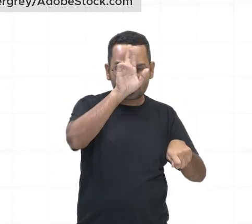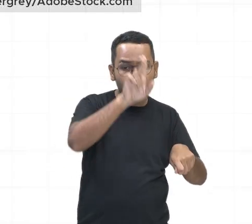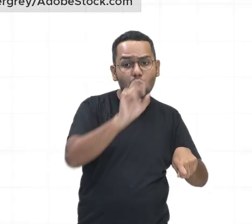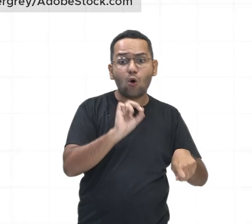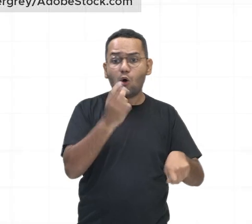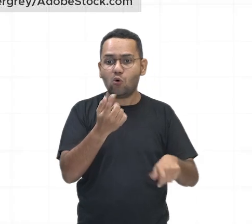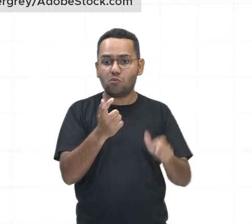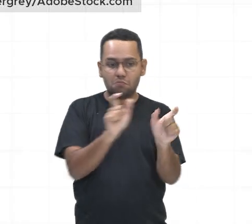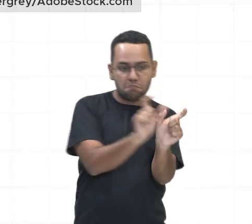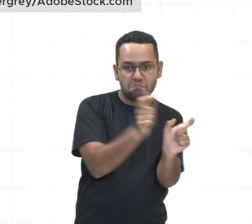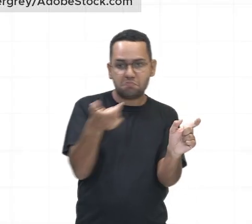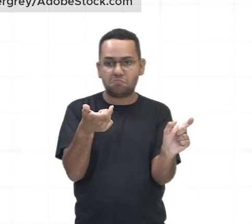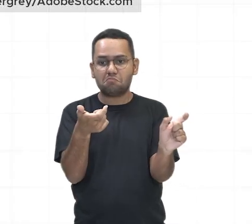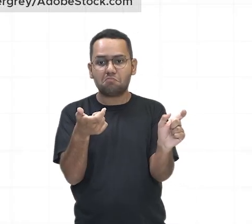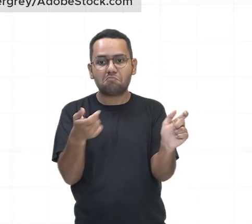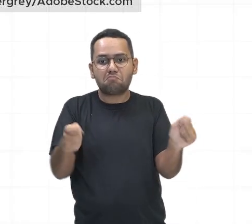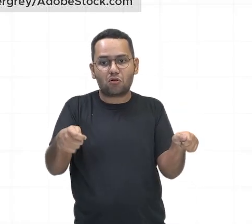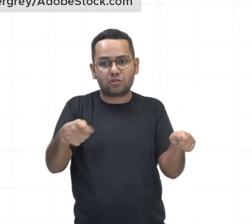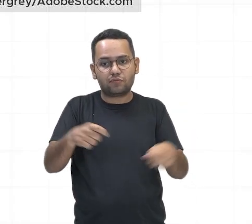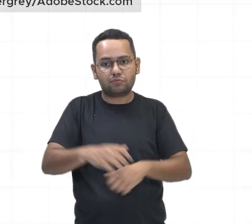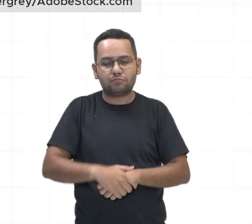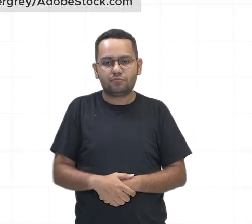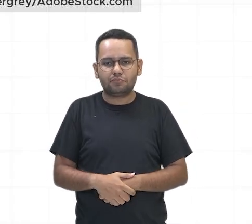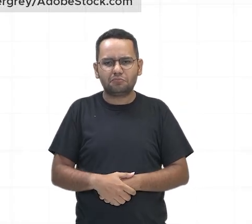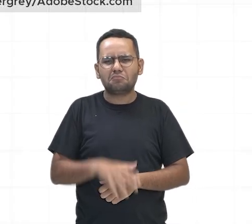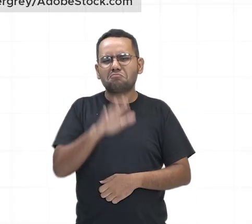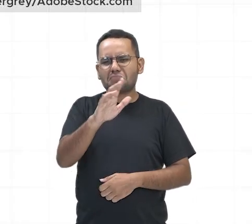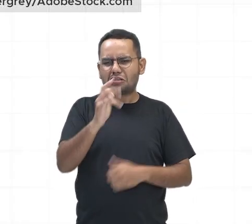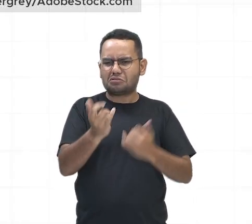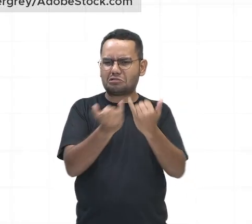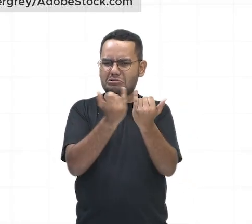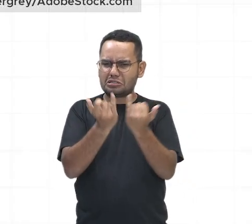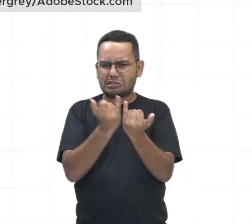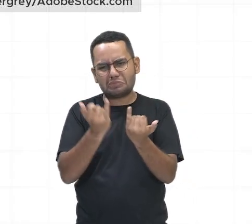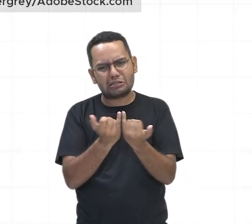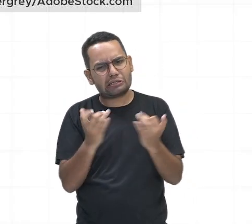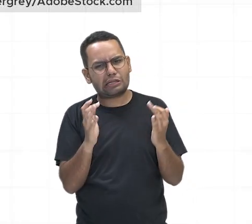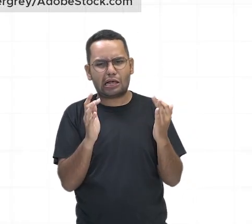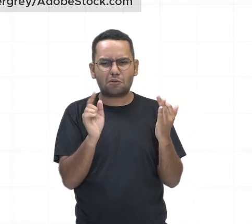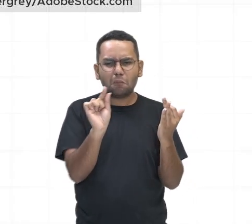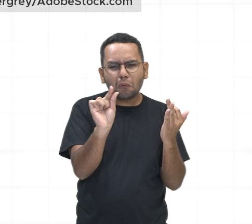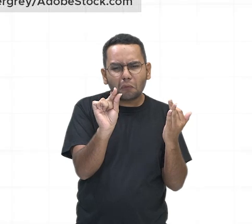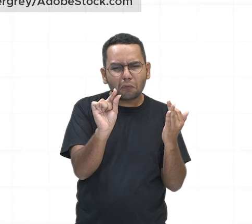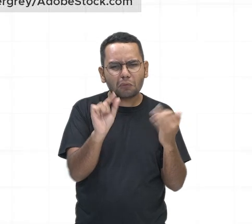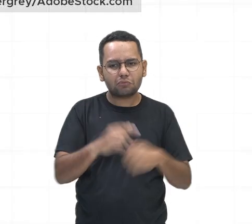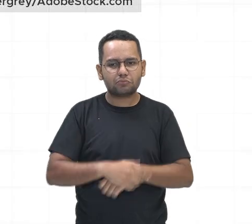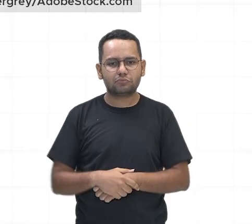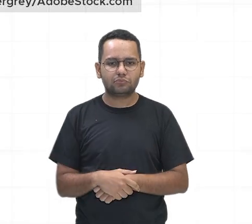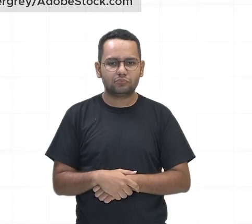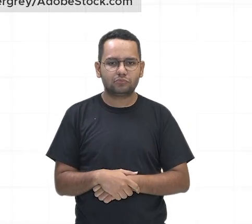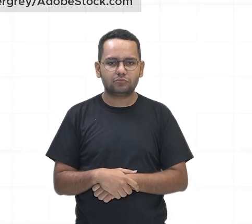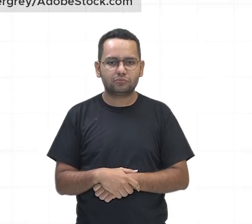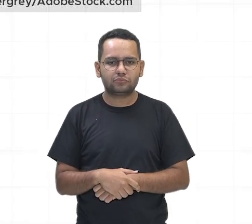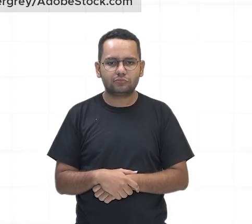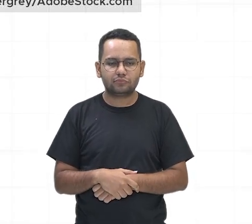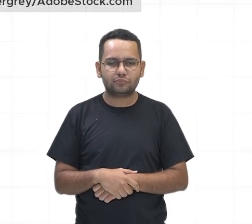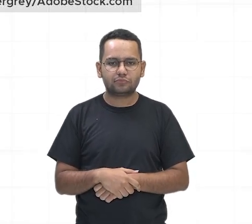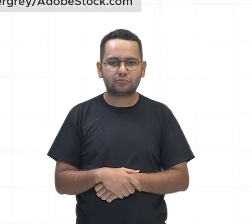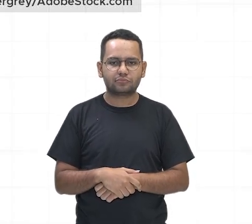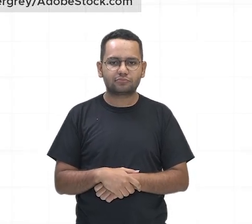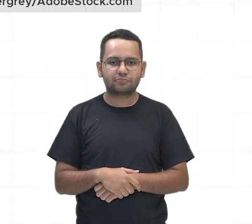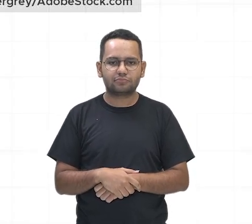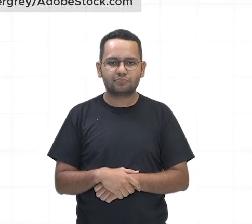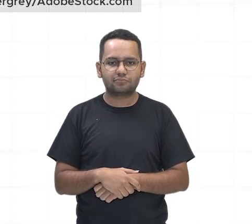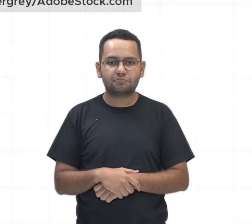ser usados como sinônimos. Né? Porque eles são um pouco parecidos ou são bastante parecidos, podemos usá-los como sinônimos, mas